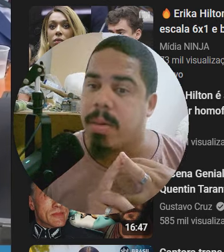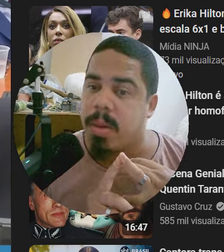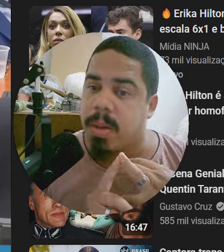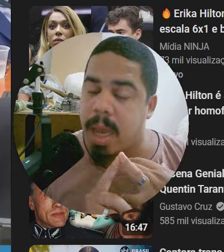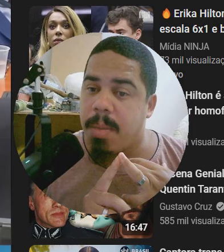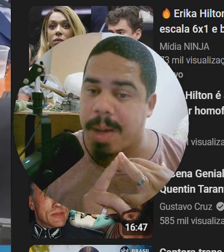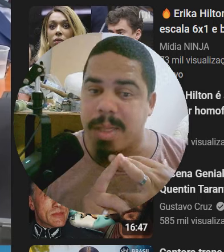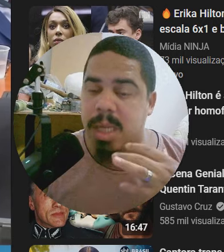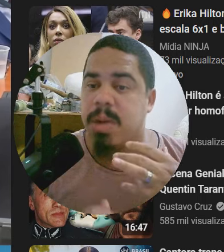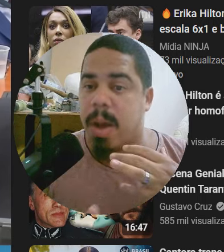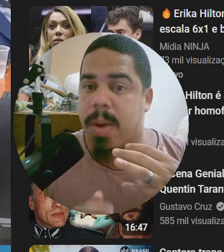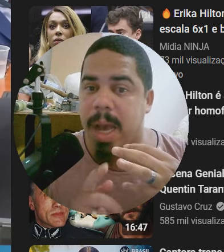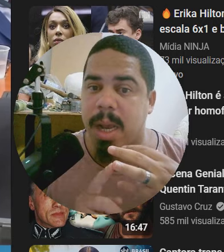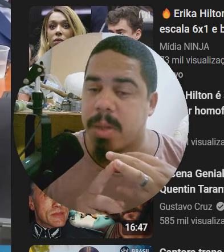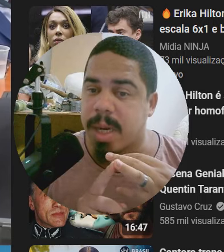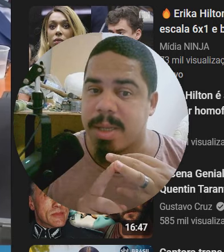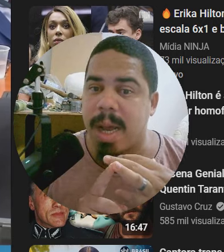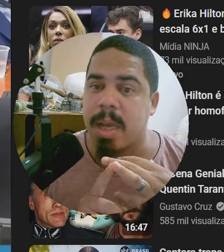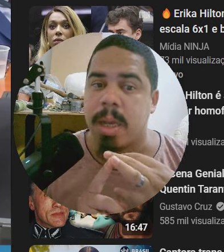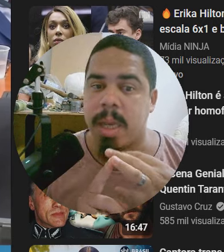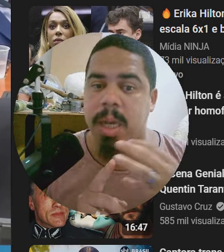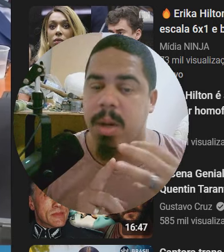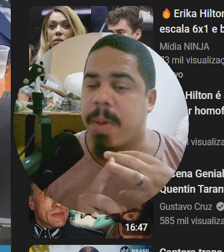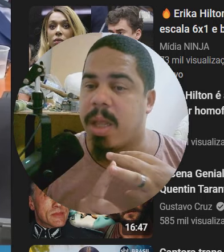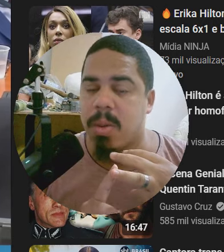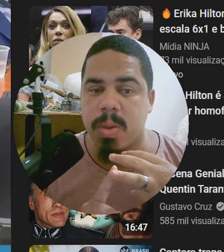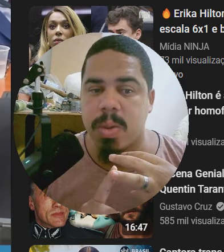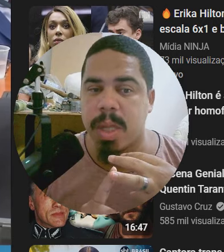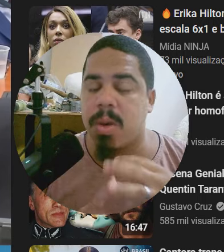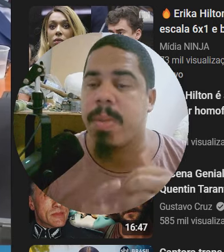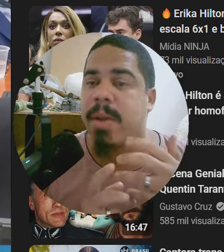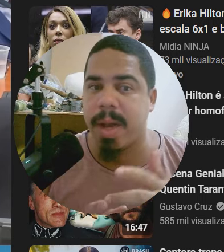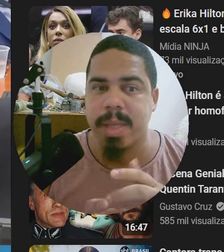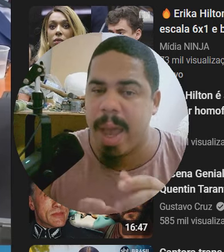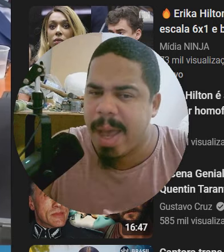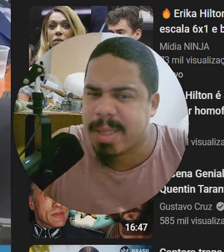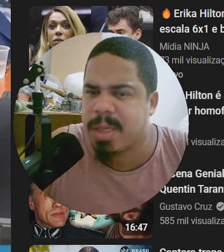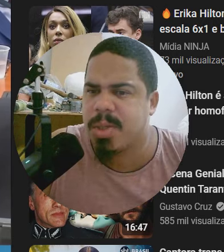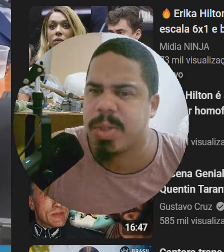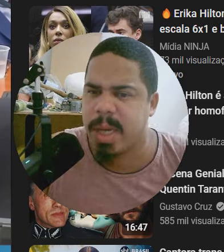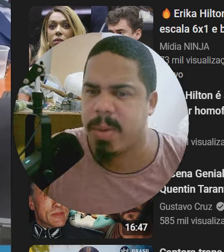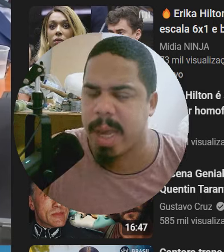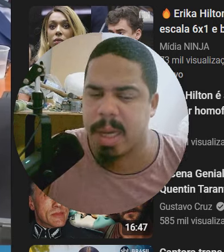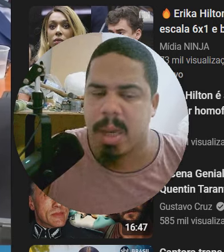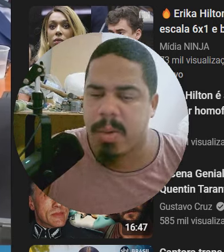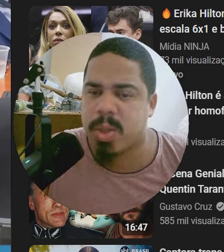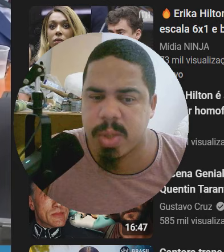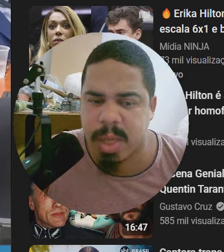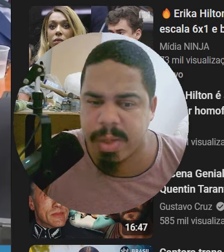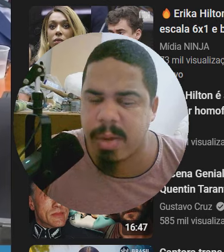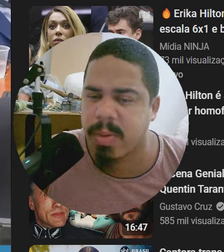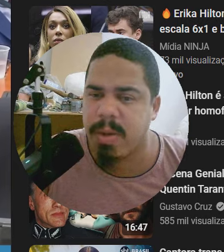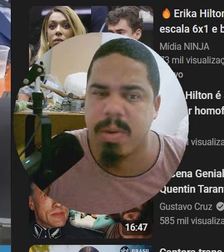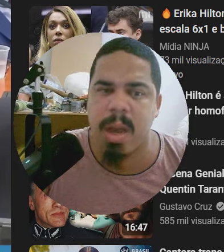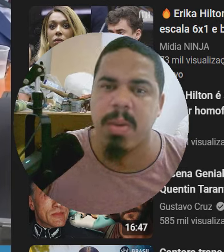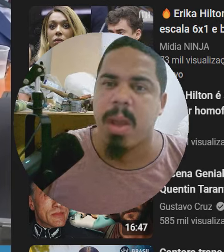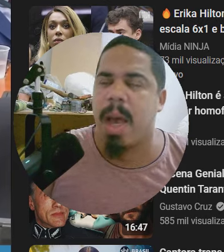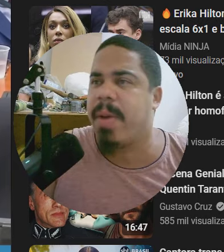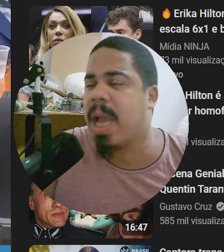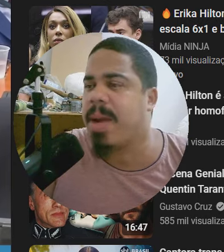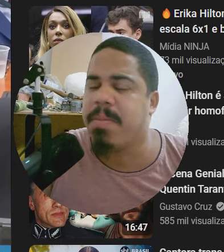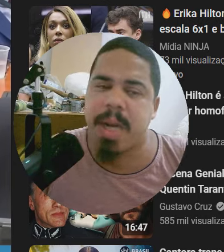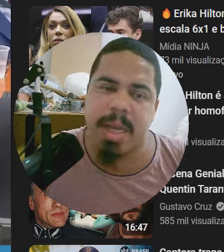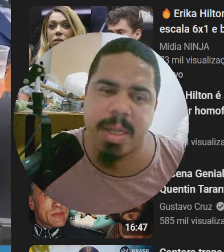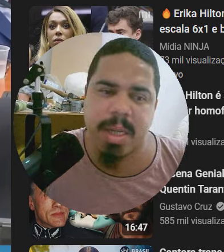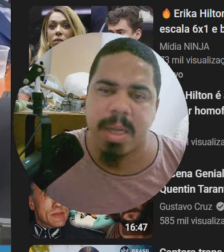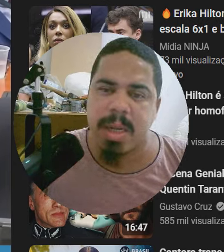tributária? Né, para incentivar o cara a contratar e ele não perder o lucro dele. Como é que faz? É essa a discussão, cara. Uma discussão de alto nível. Não, ah,